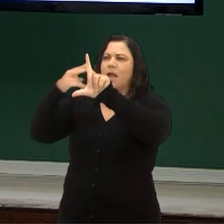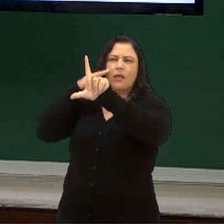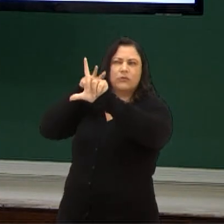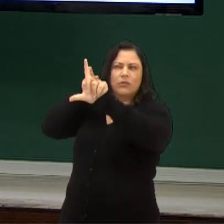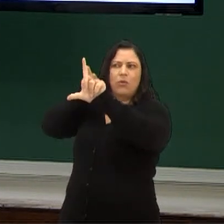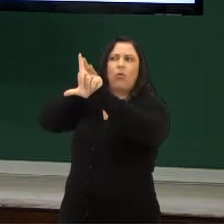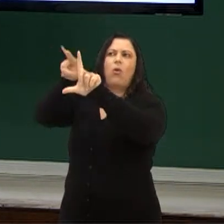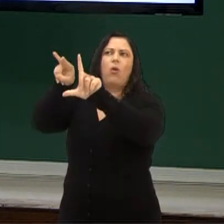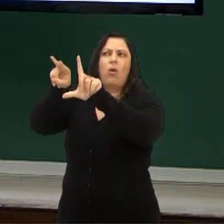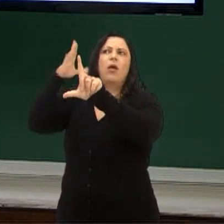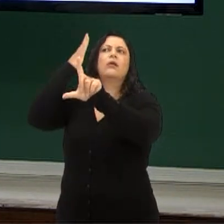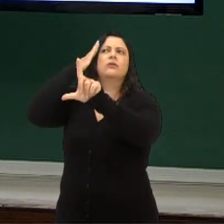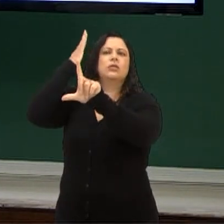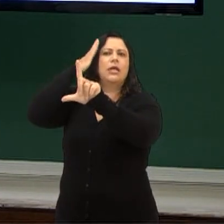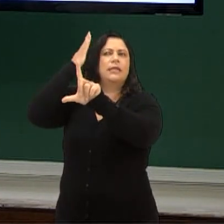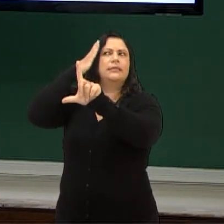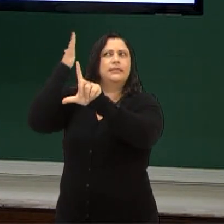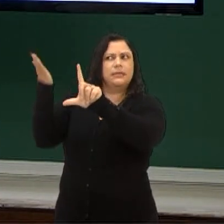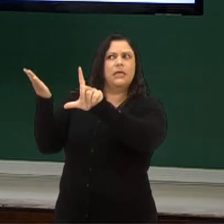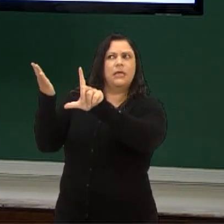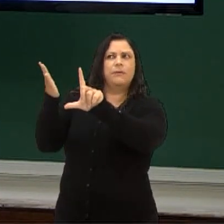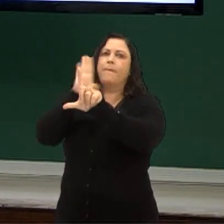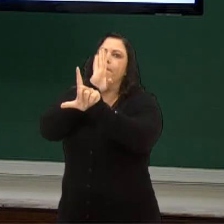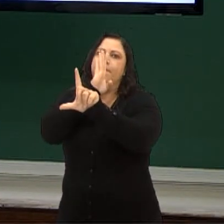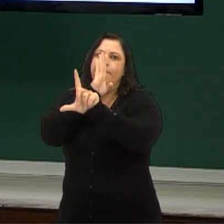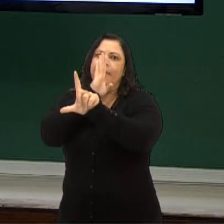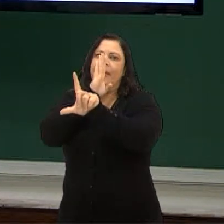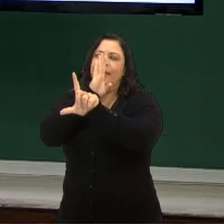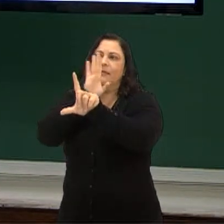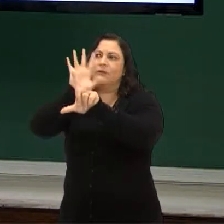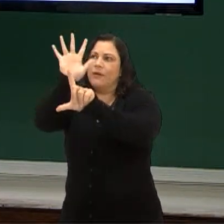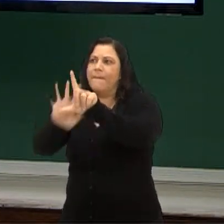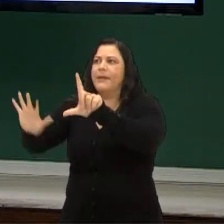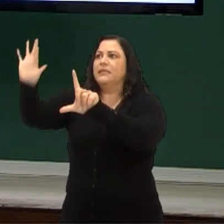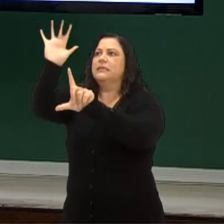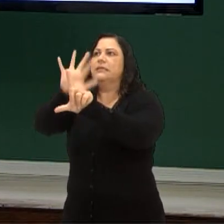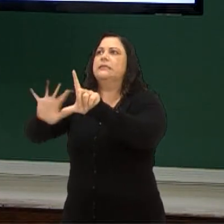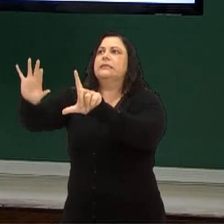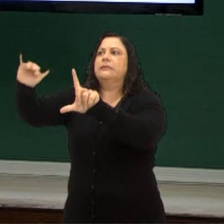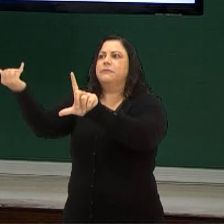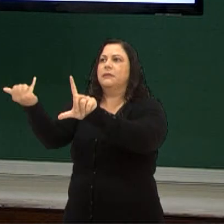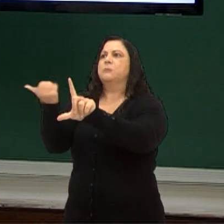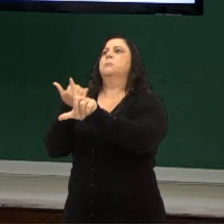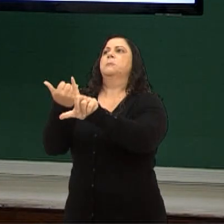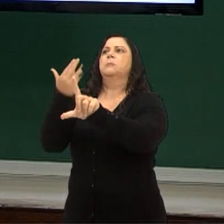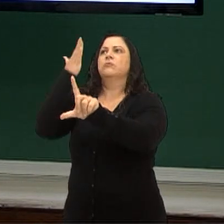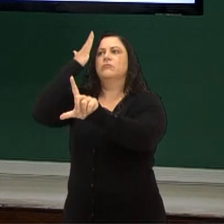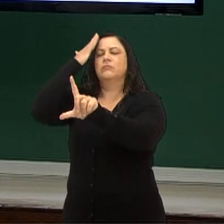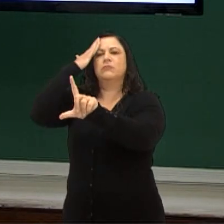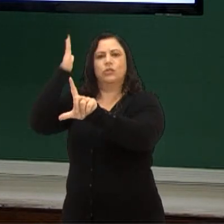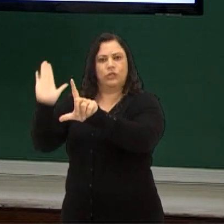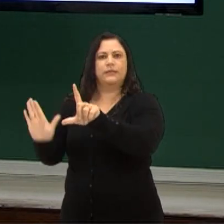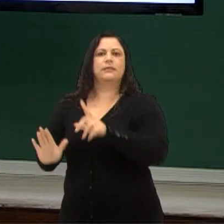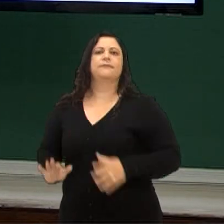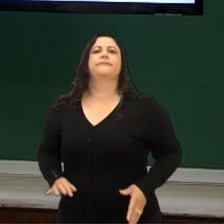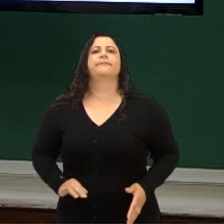olha só, é um silêncio, uma espécie de um silêncio, mas ela já te informa, né? Ela te informa o que está escrito ali.